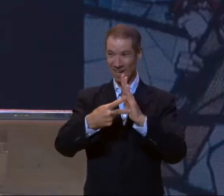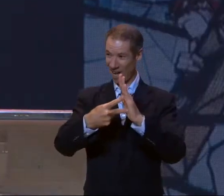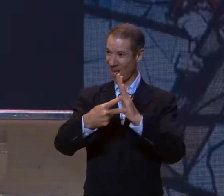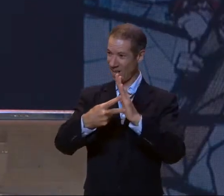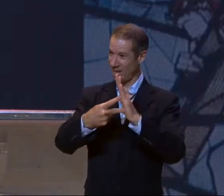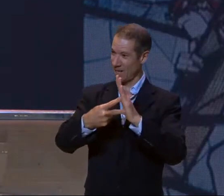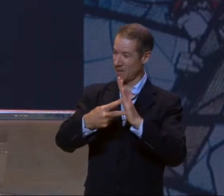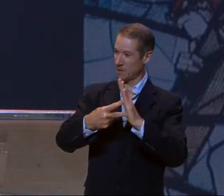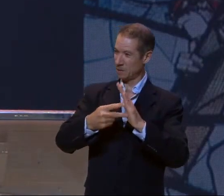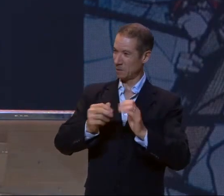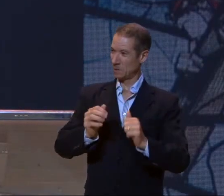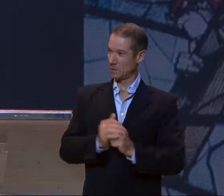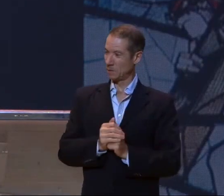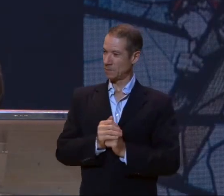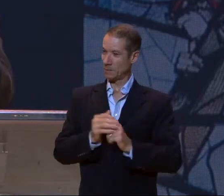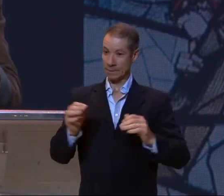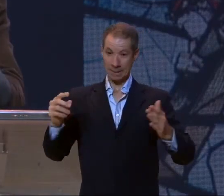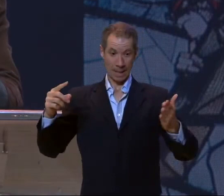está